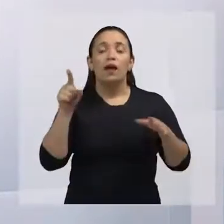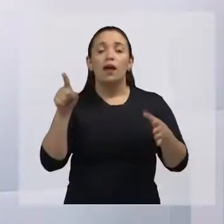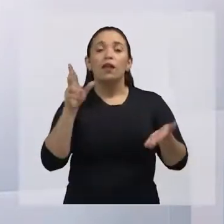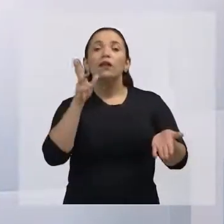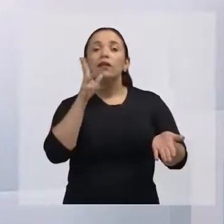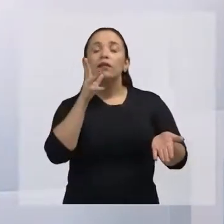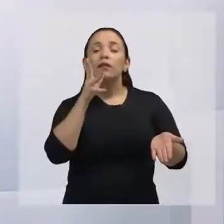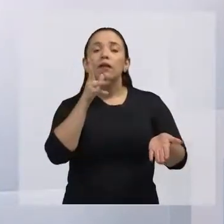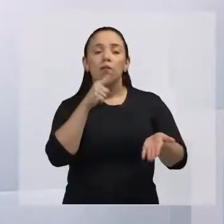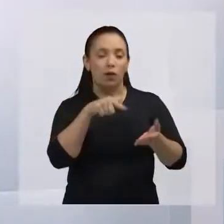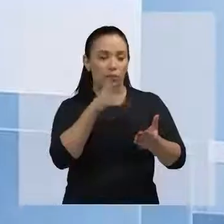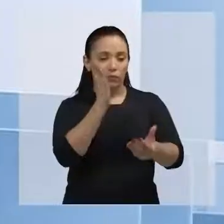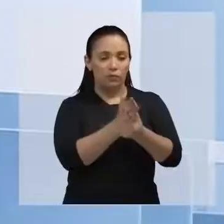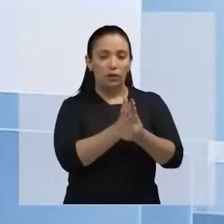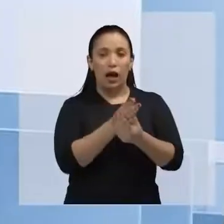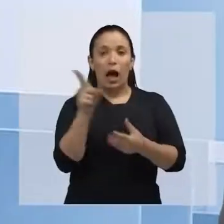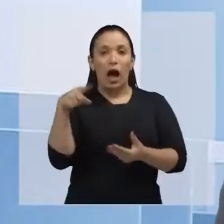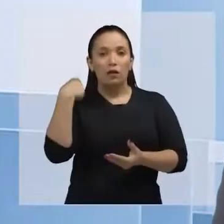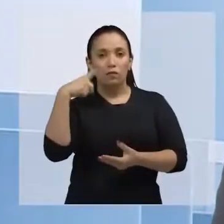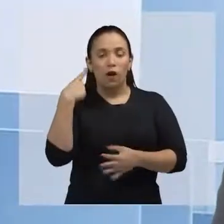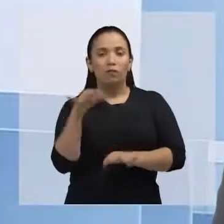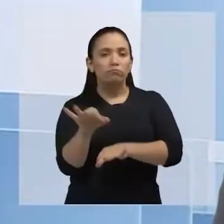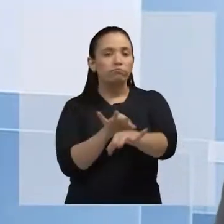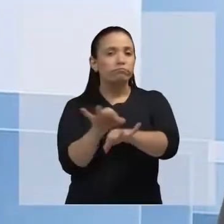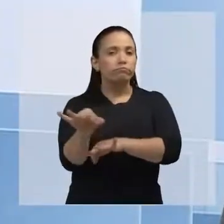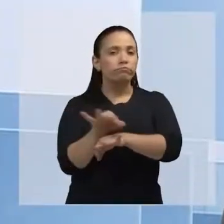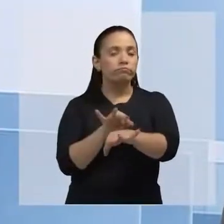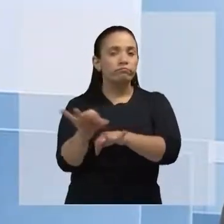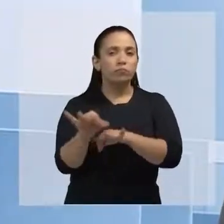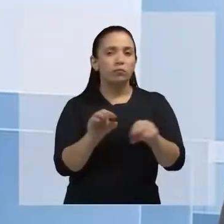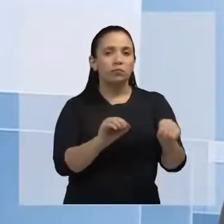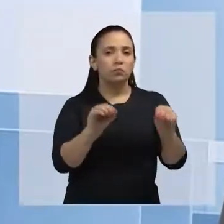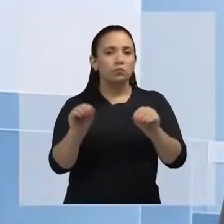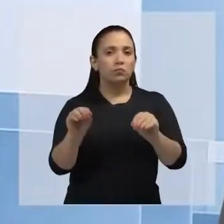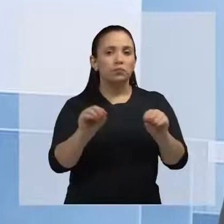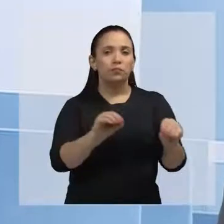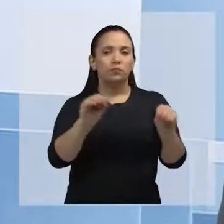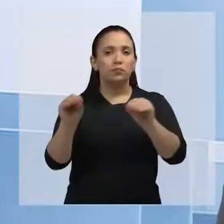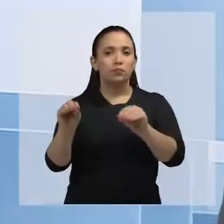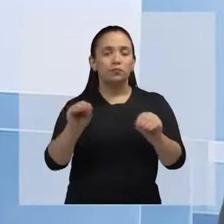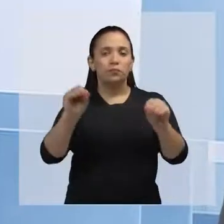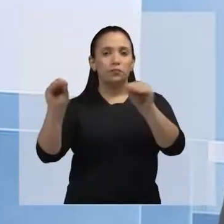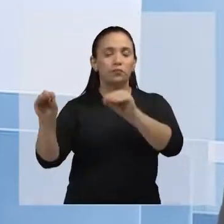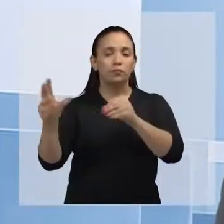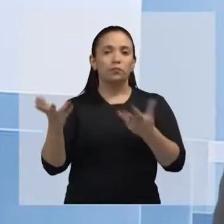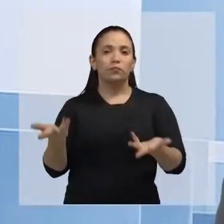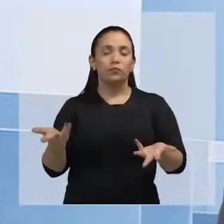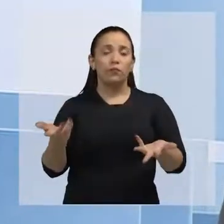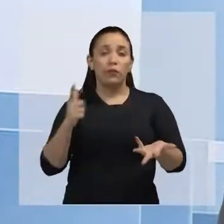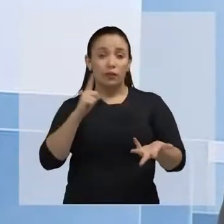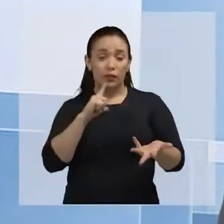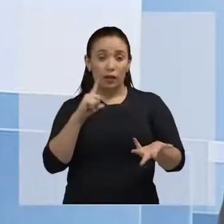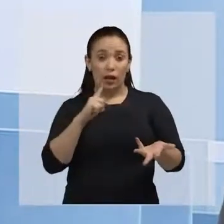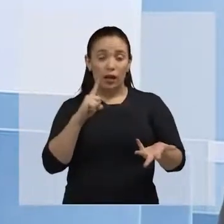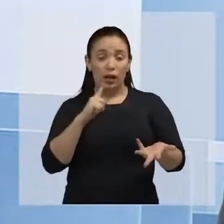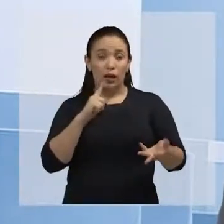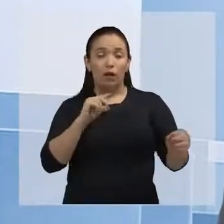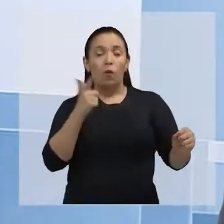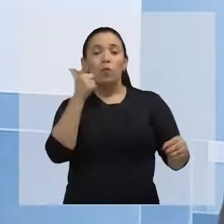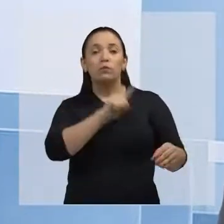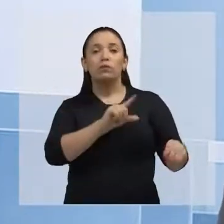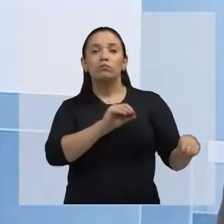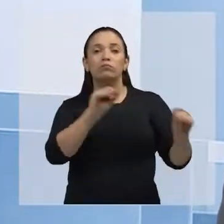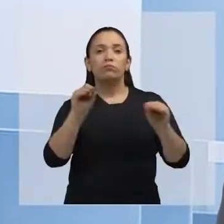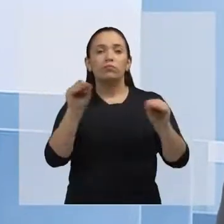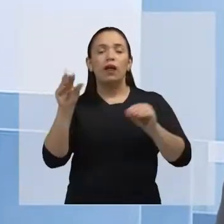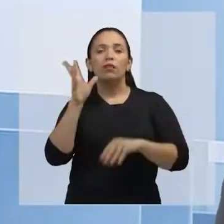É. O trabalho é para protelar. O advogado bom é o que consegue todos os recursos, é o que consegue